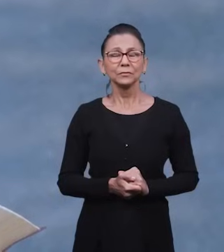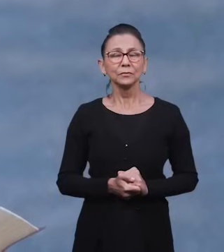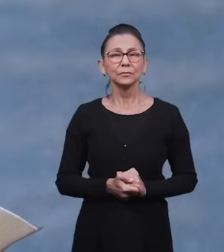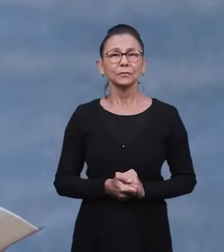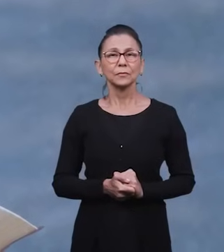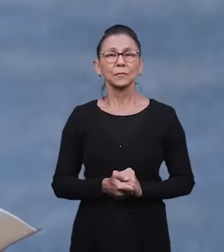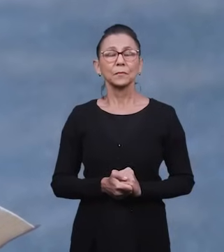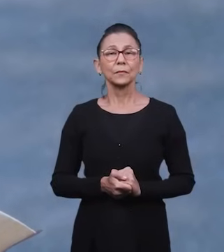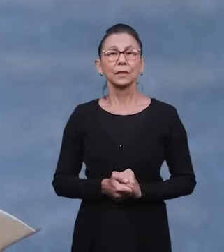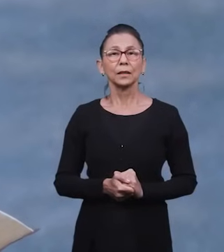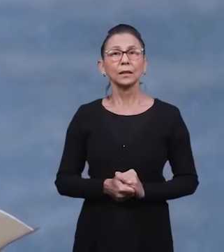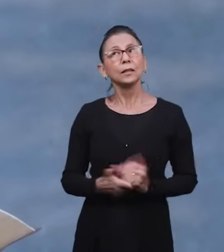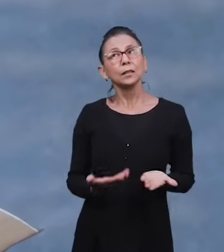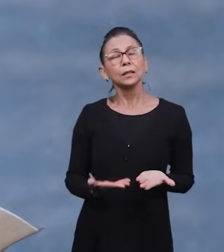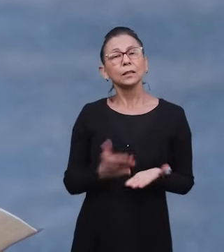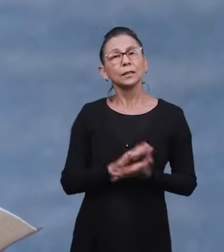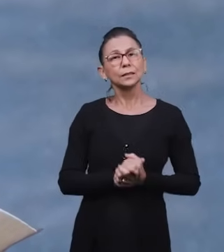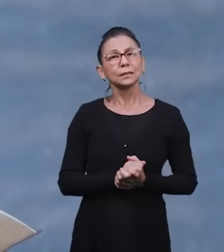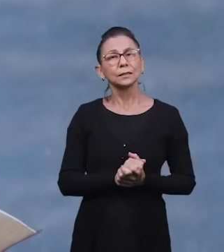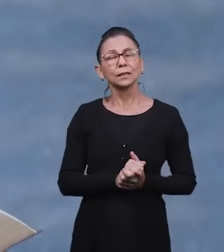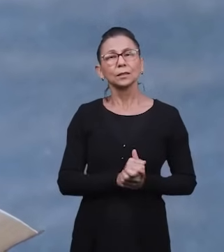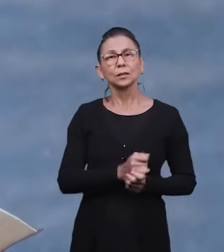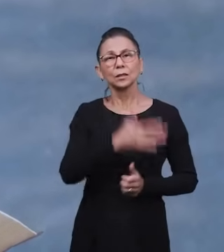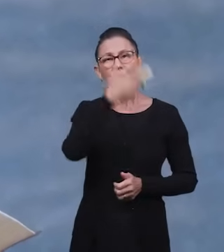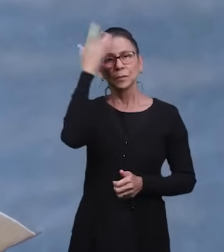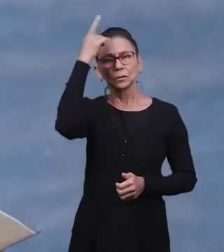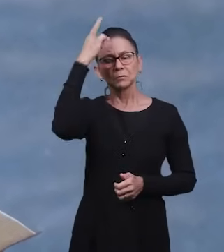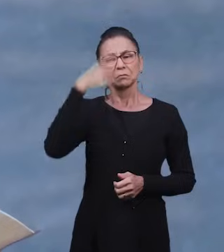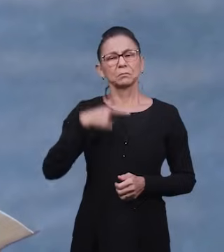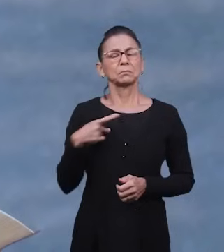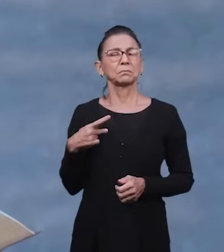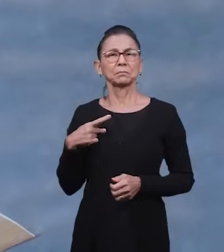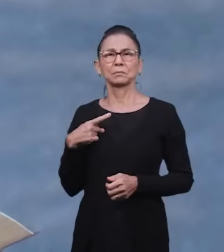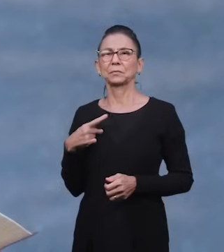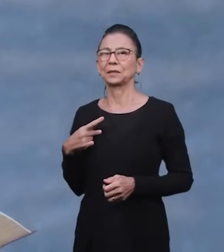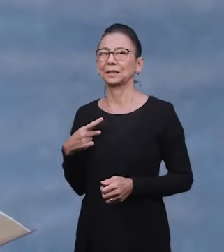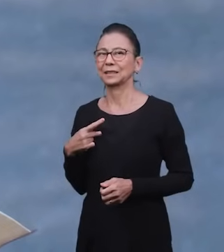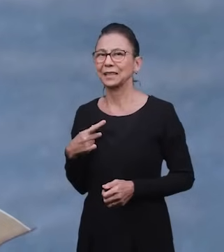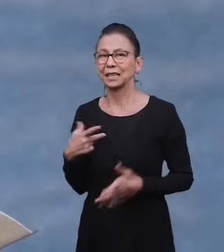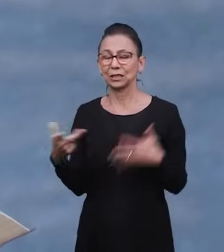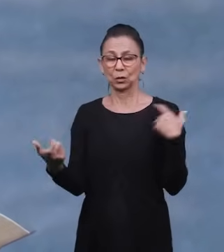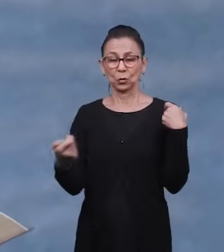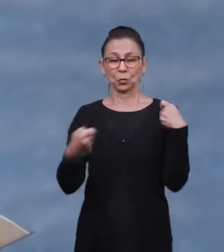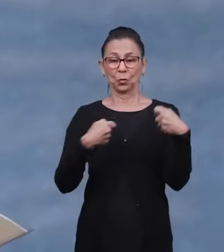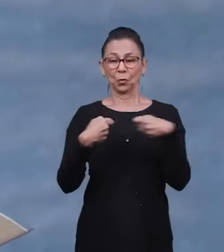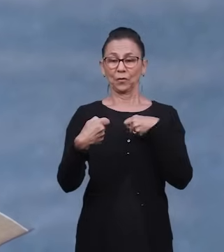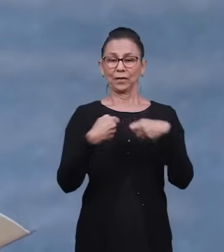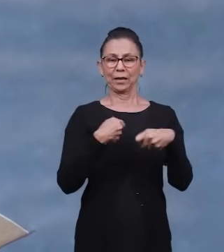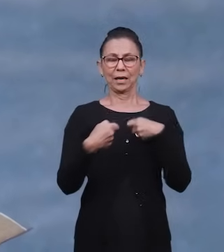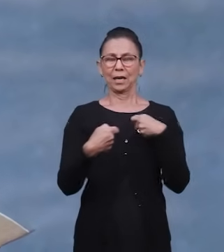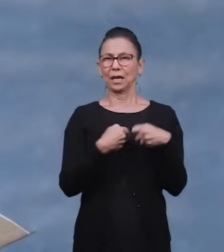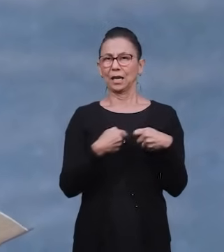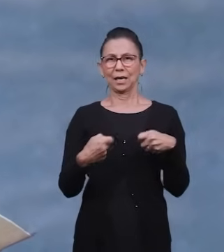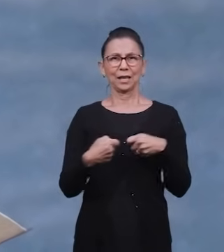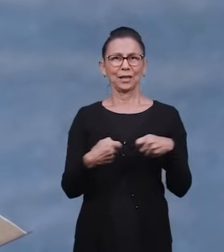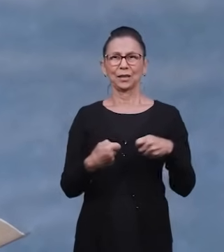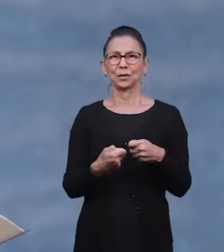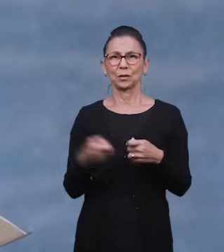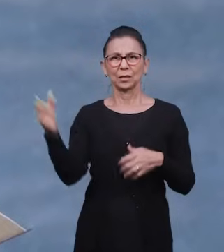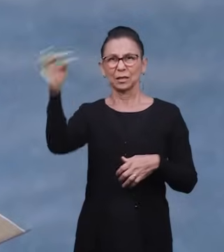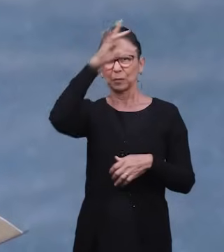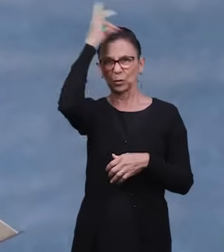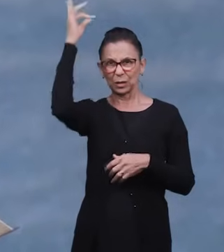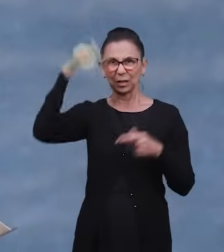tão assim absurda que o homem se vê na condição de se assentar no trono de Deus, ou seja, ele quer governar a vida dele, ele já não aceita